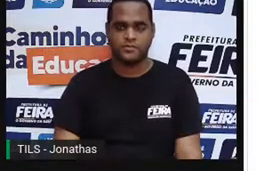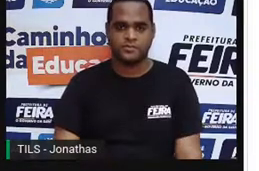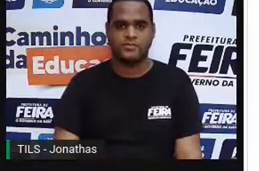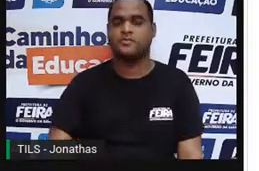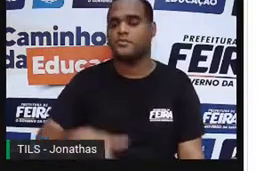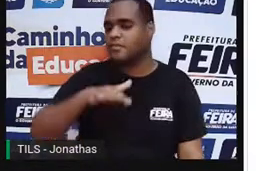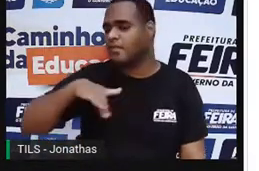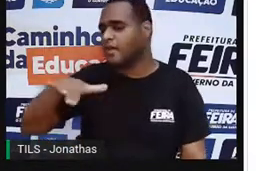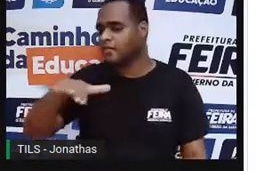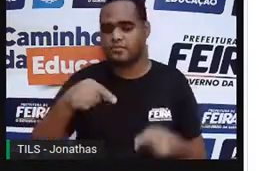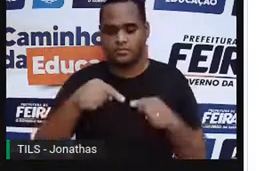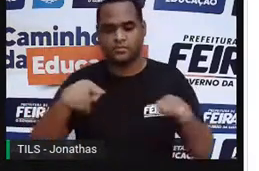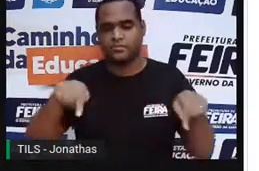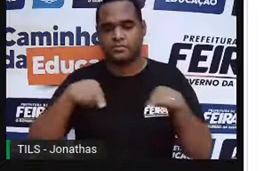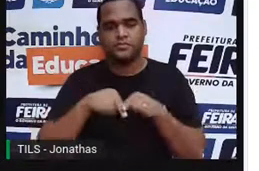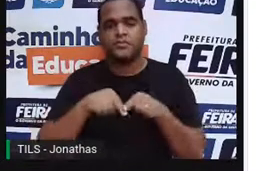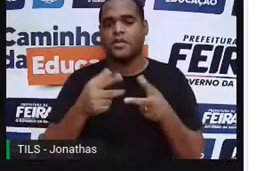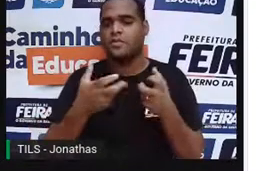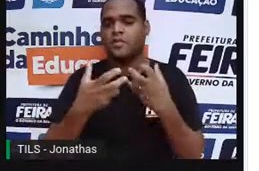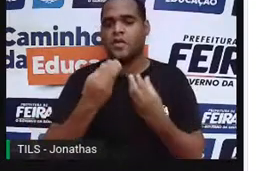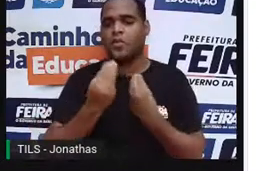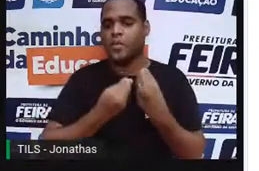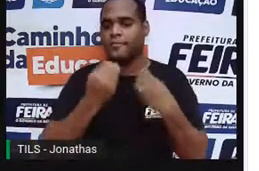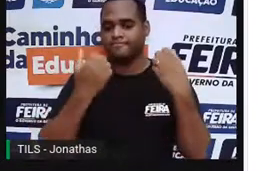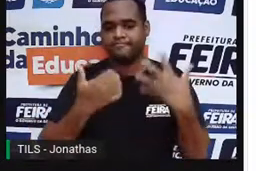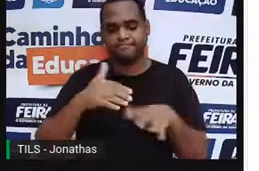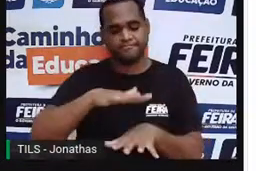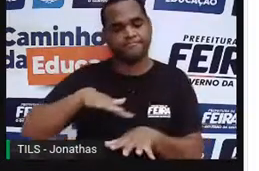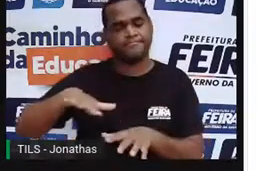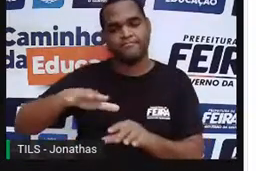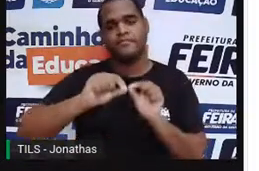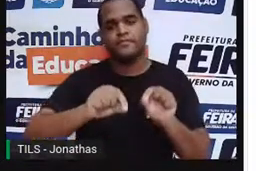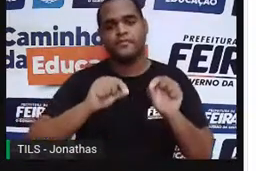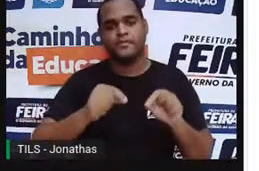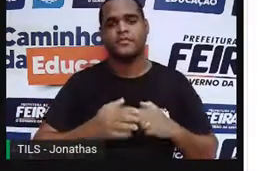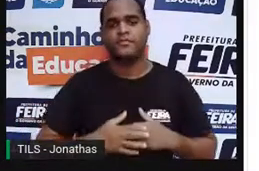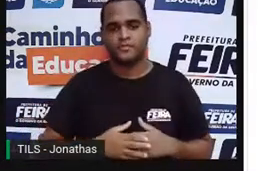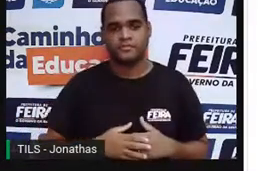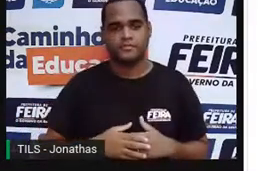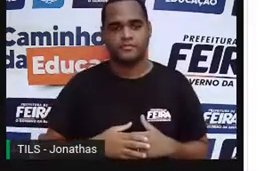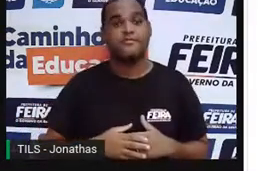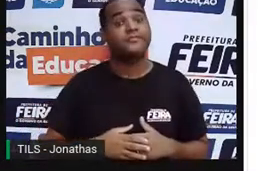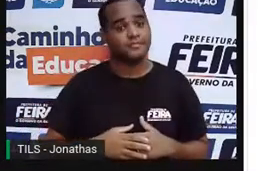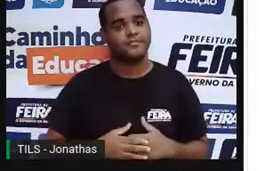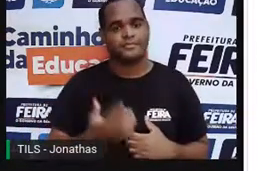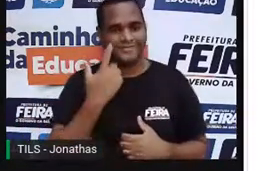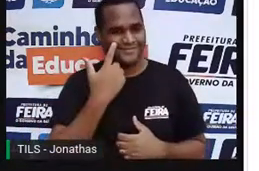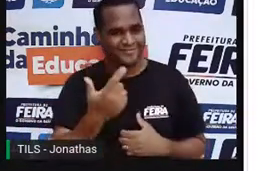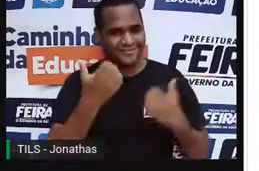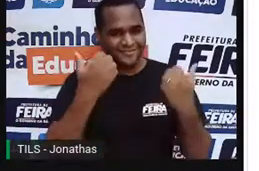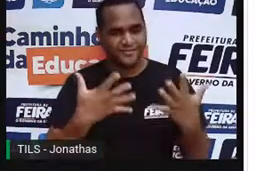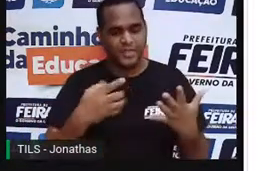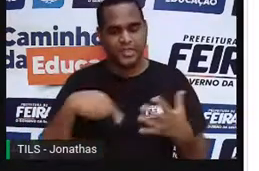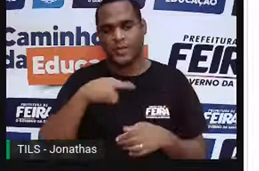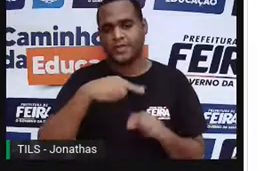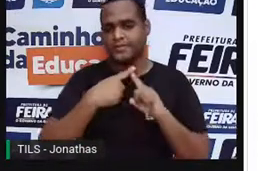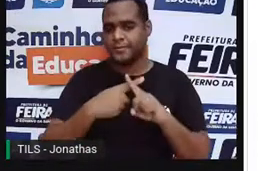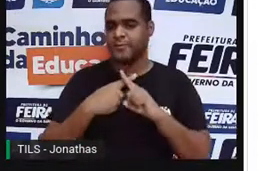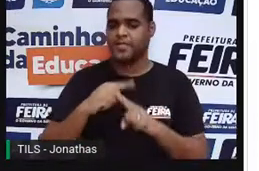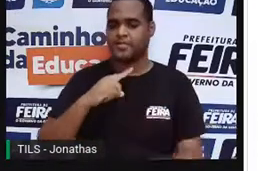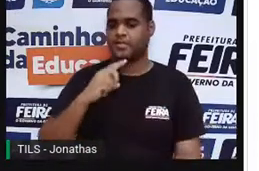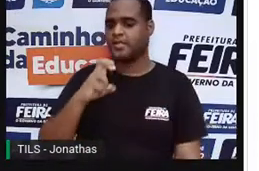terreno tá e como é que a gente vai descobrir essa área olha só E é só multiplicar